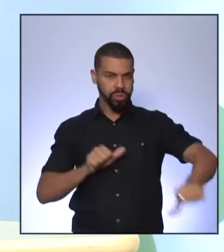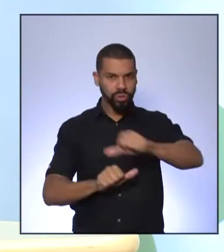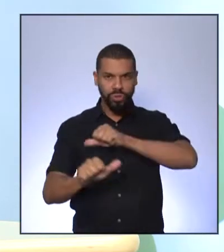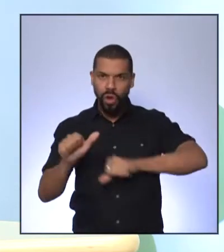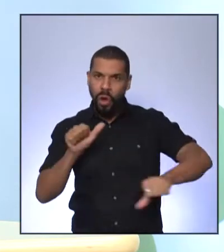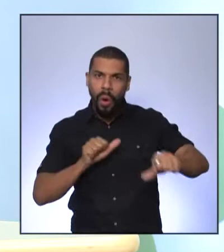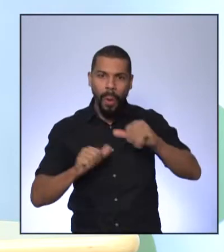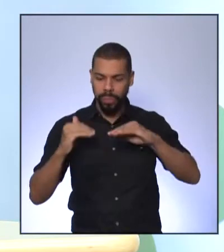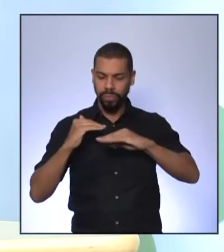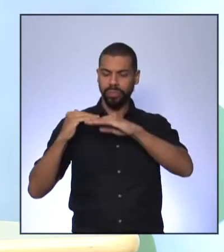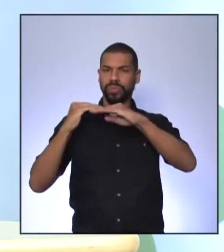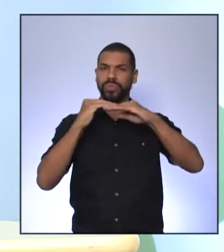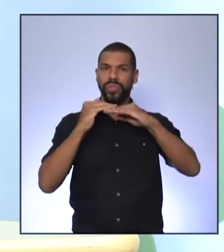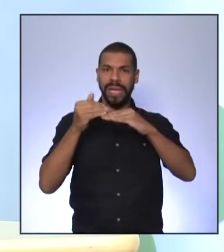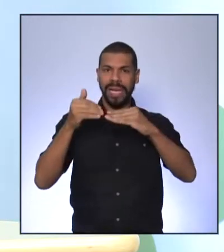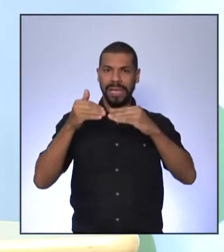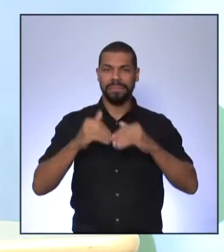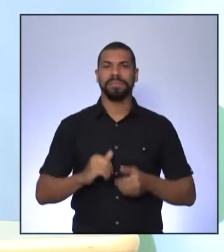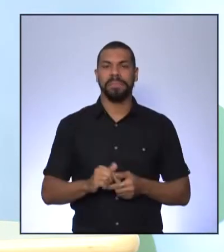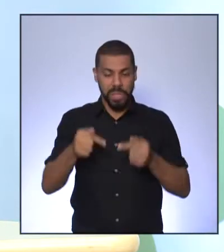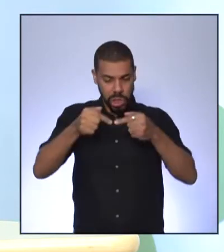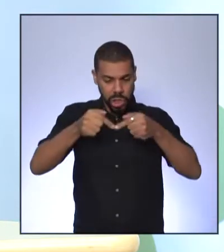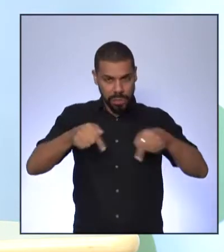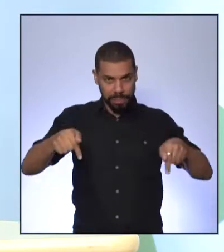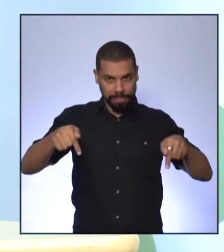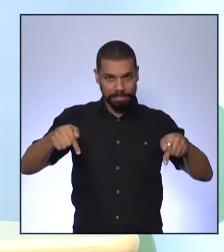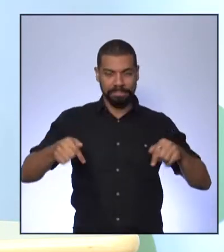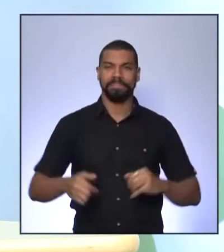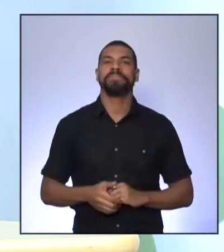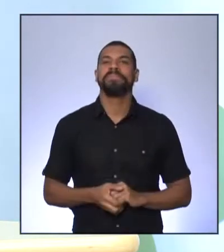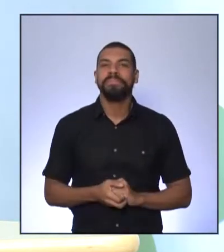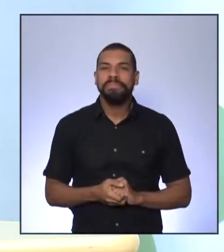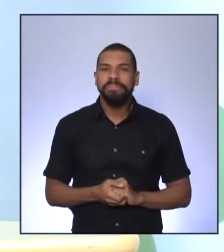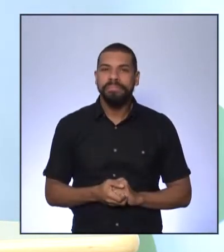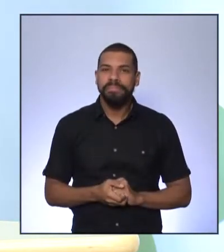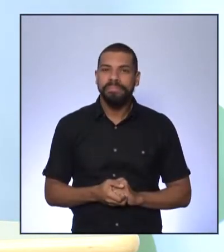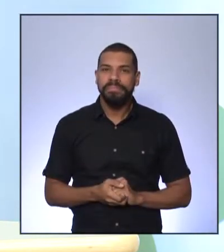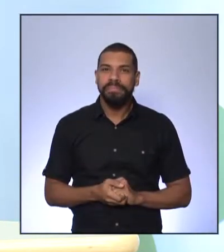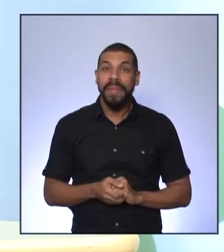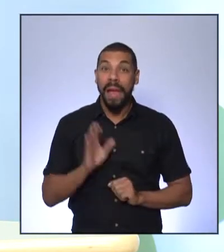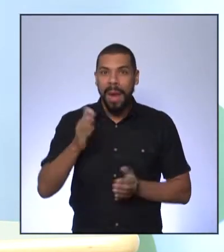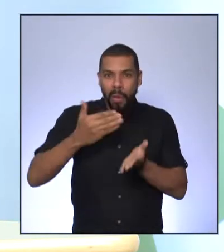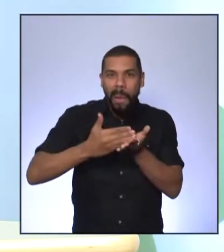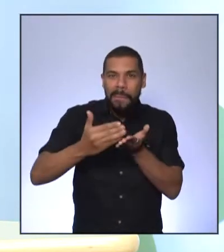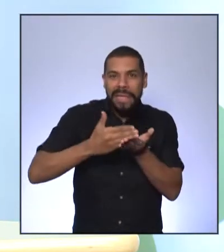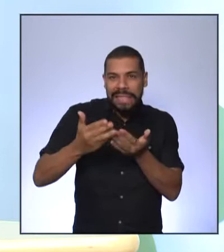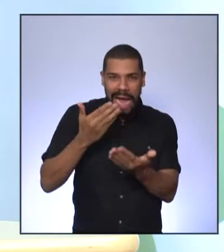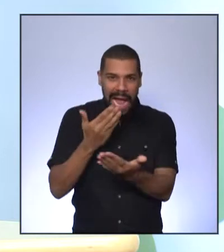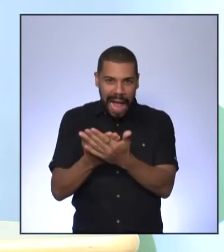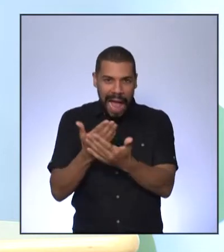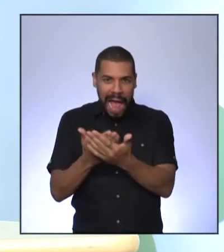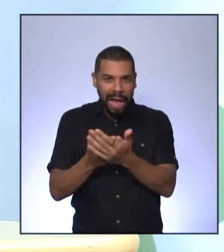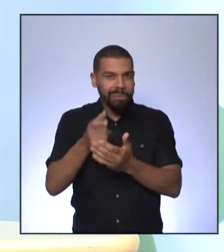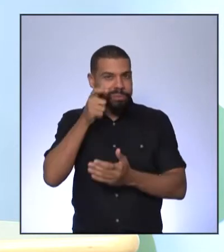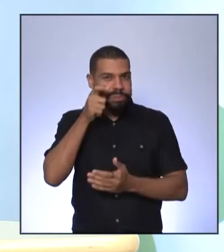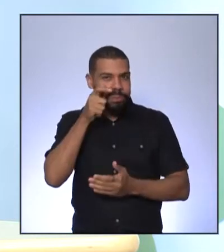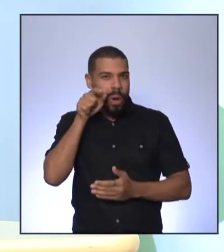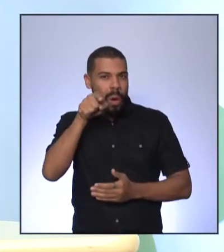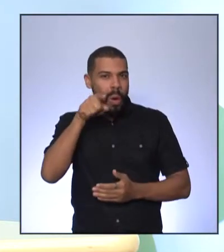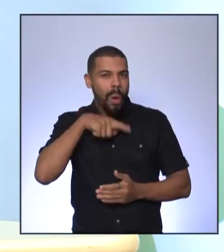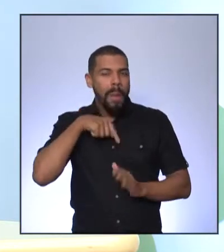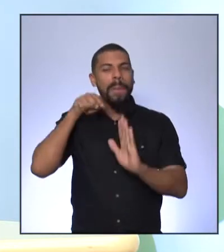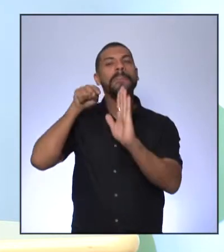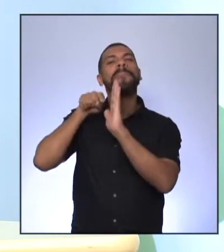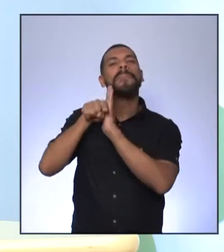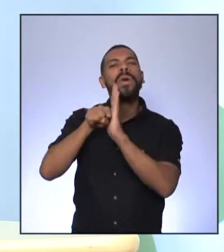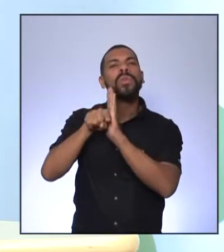entra em equilíbrio químico. Beleza? Para dar um start na aula, eu vou colocar aí para vocês uma questão.